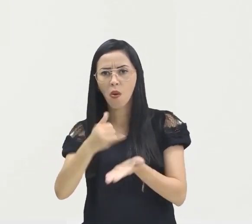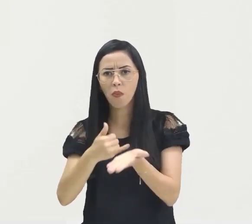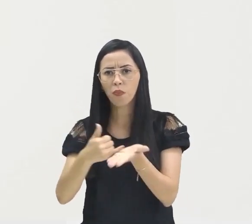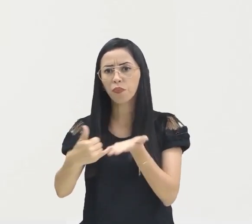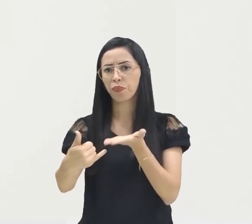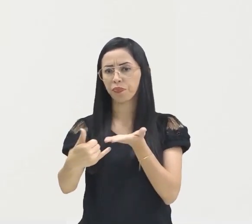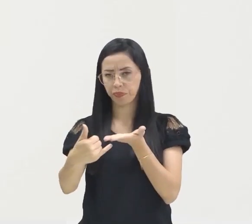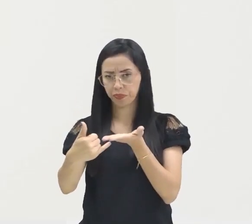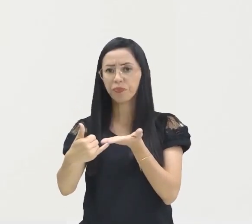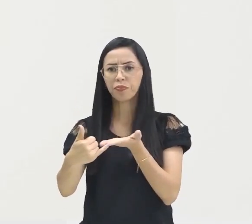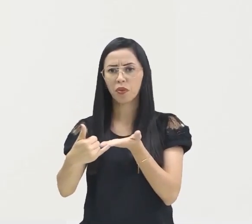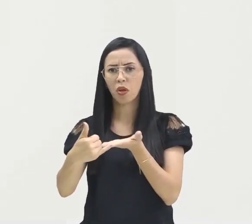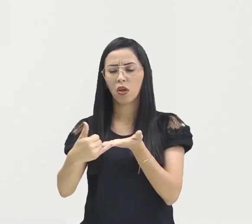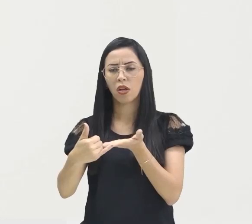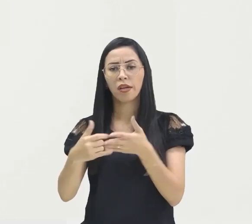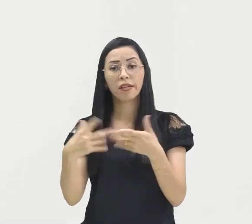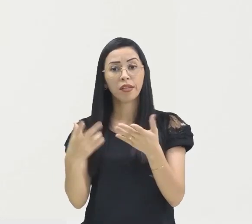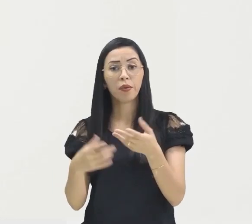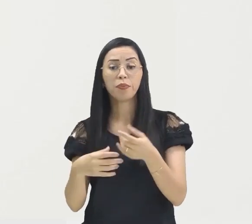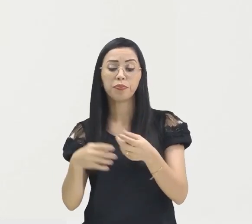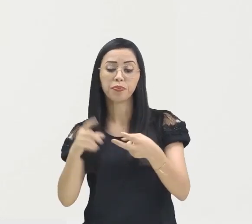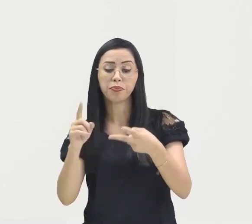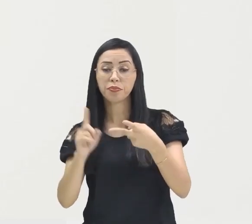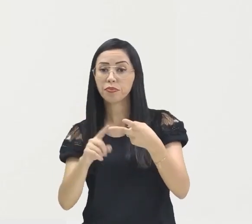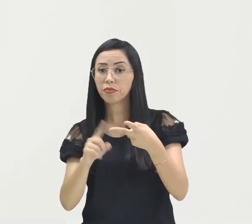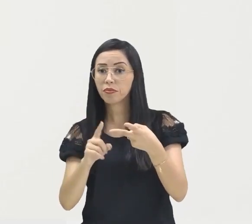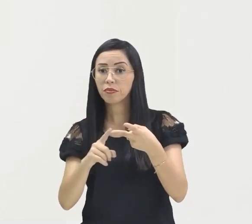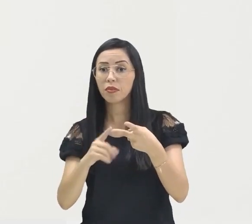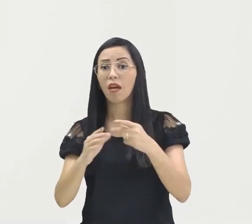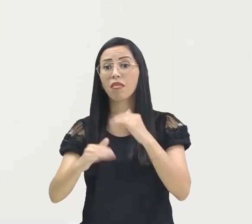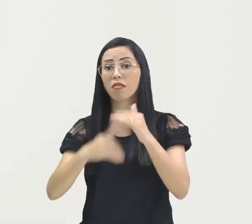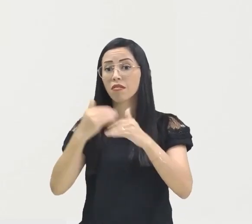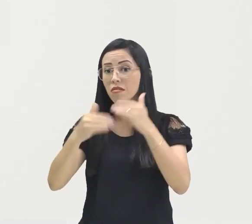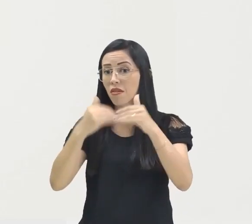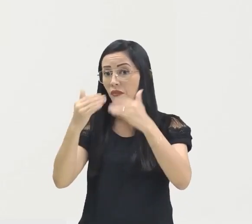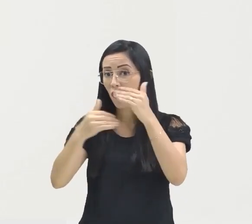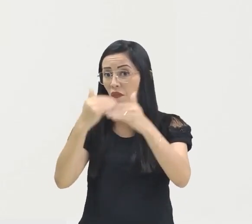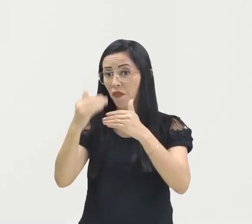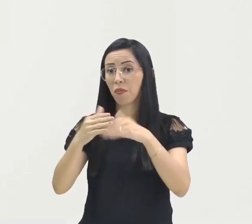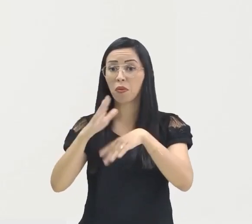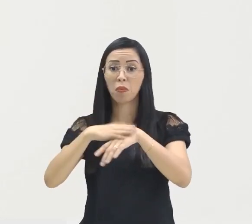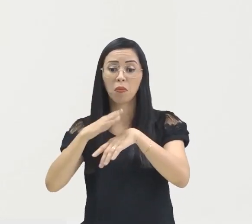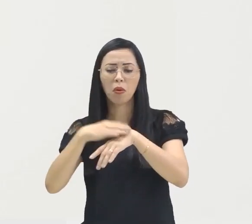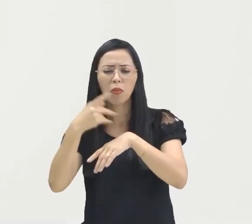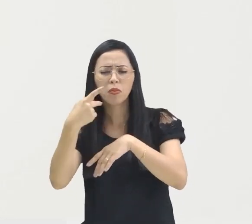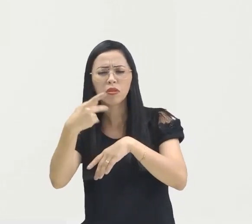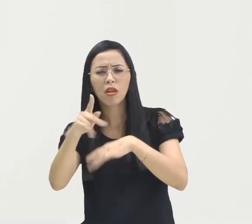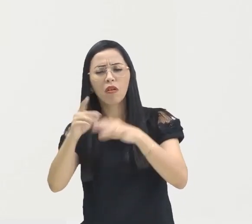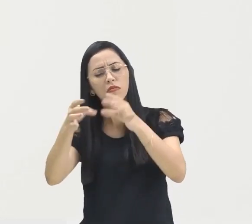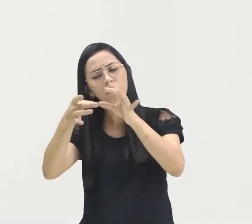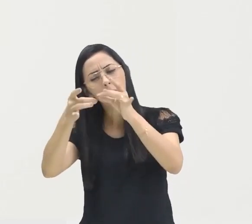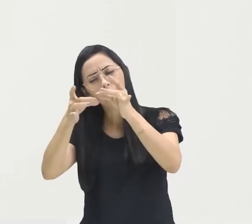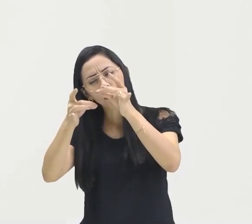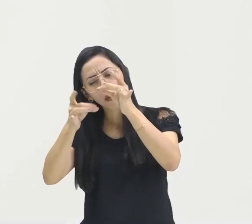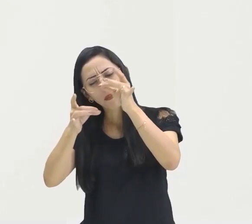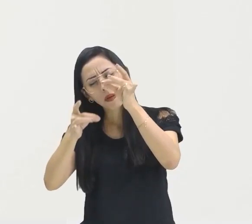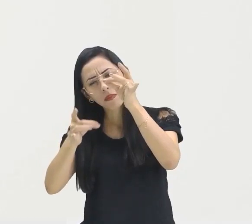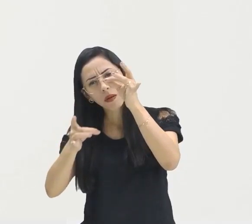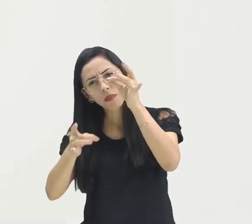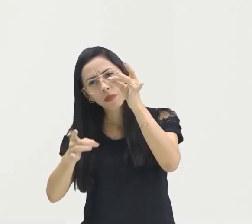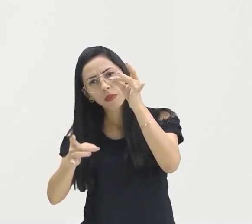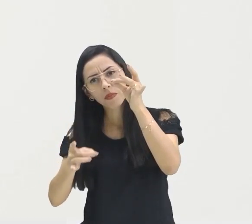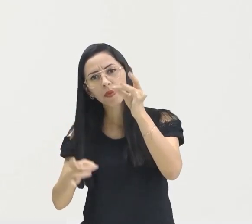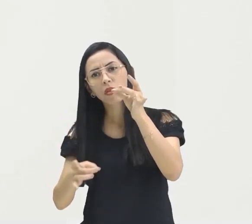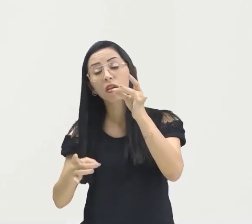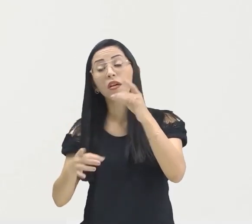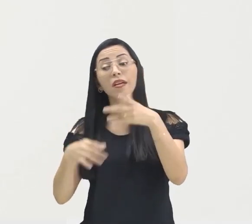tema. Depois, vocês vão desenvolver esse tema, aprofundar mais. Aqui a gente usou o tema